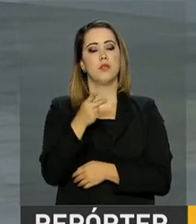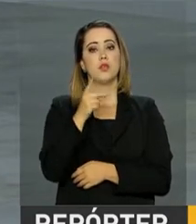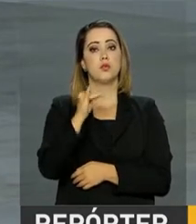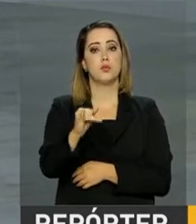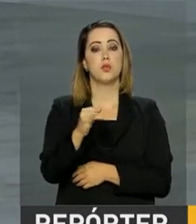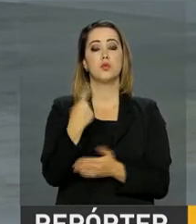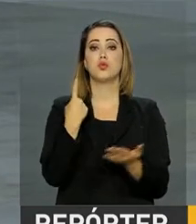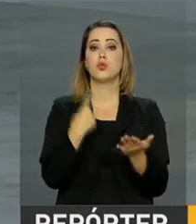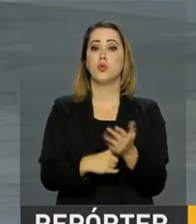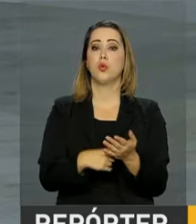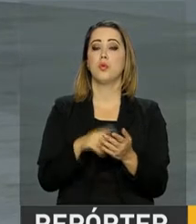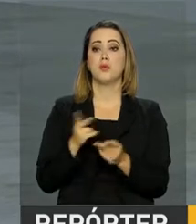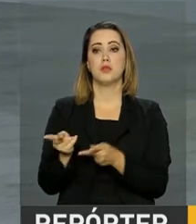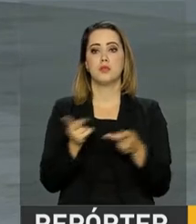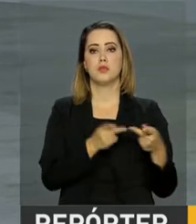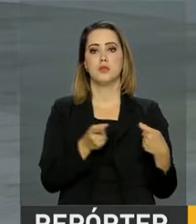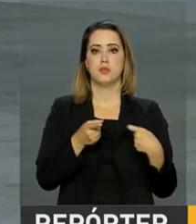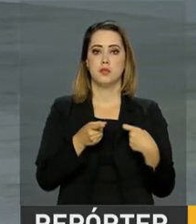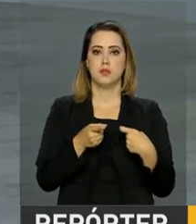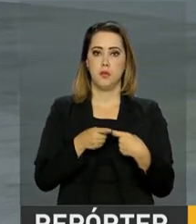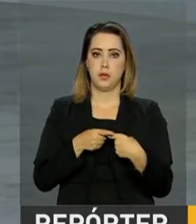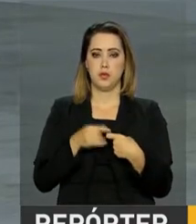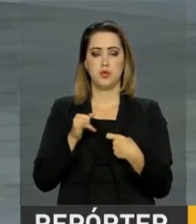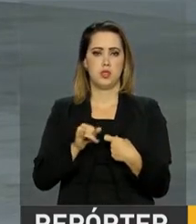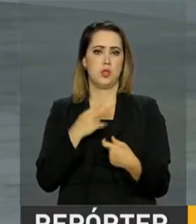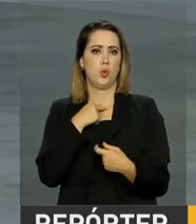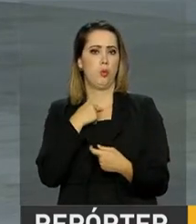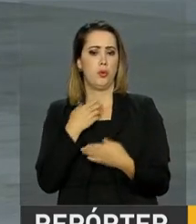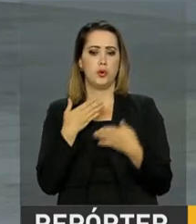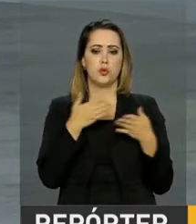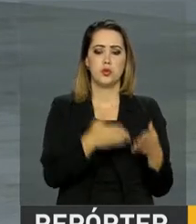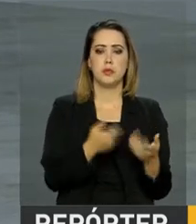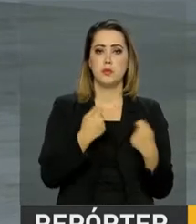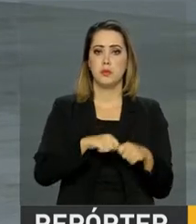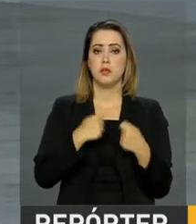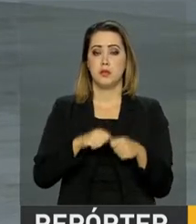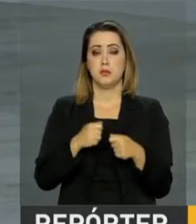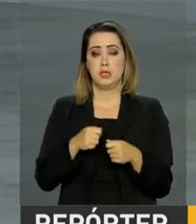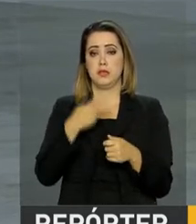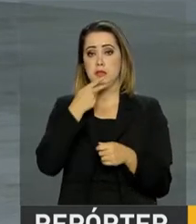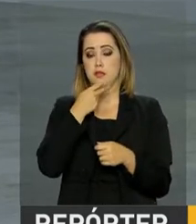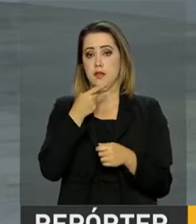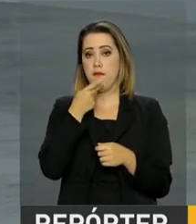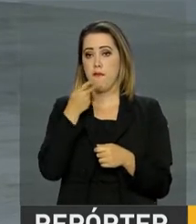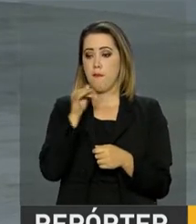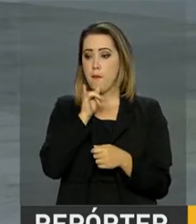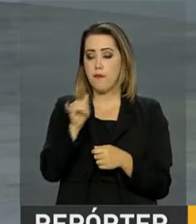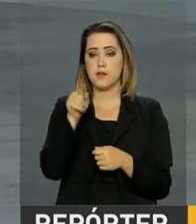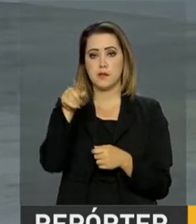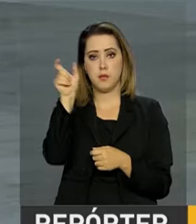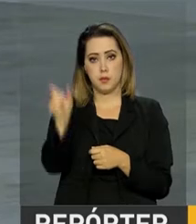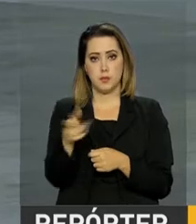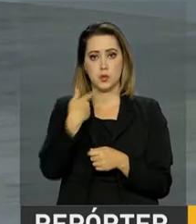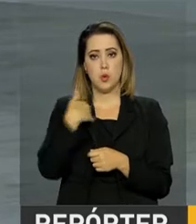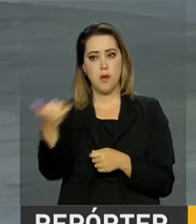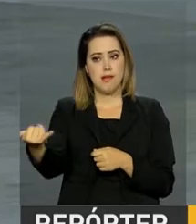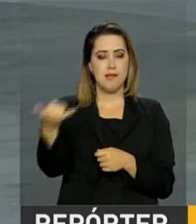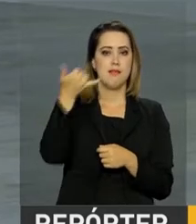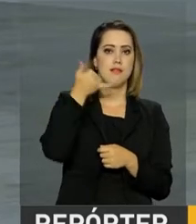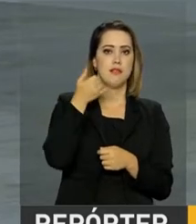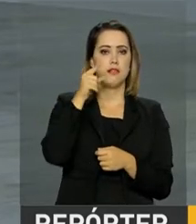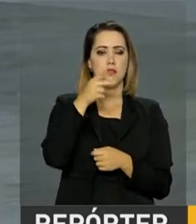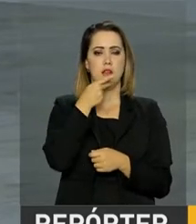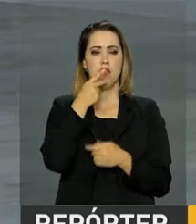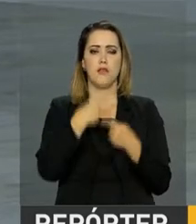caso o segurado não possa comparecer à perícia ele deve pedir uma pessoa de console de confiança que compareça à agência do inss para